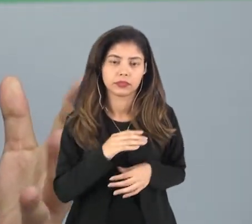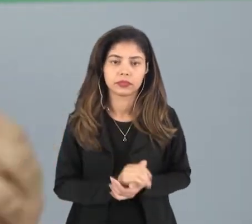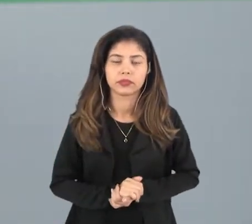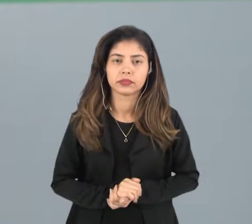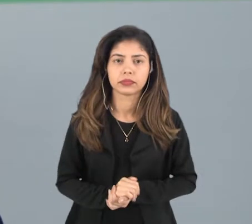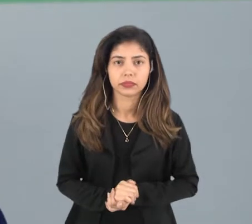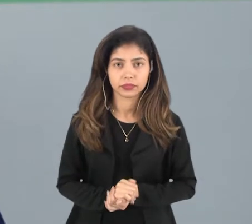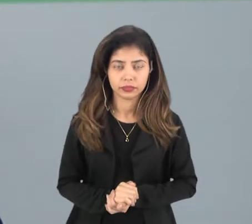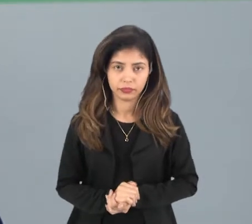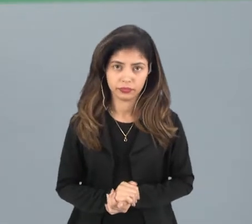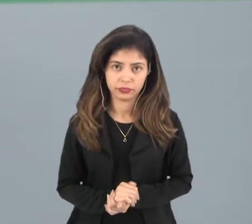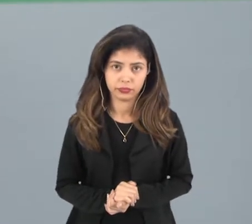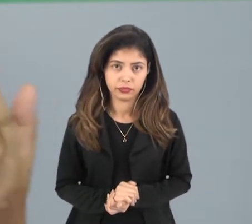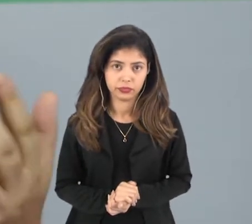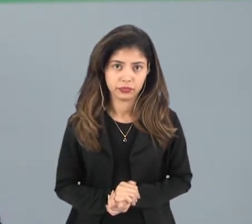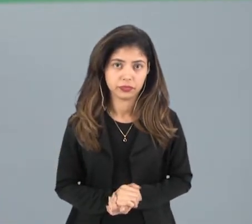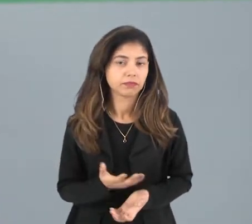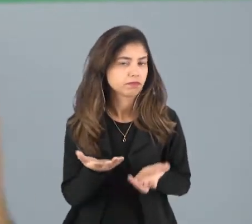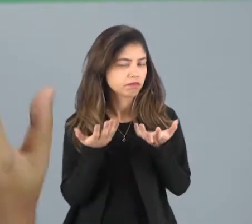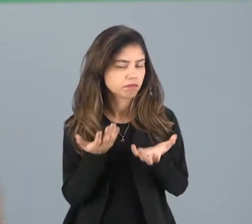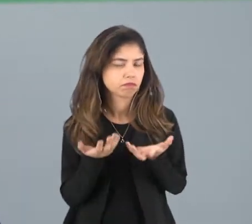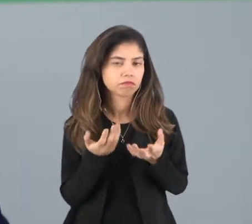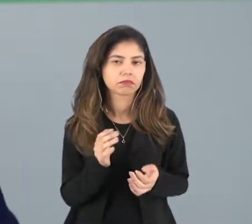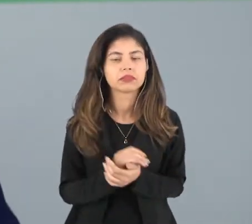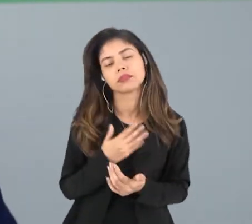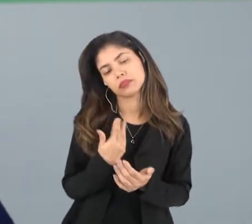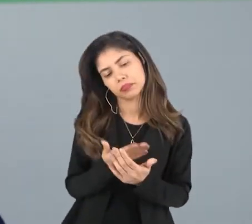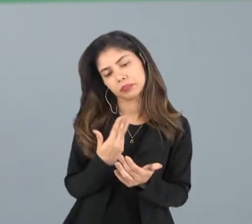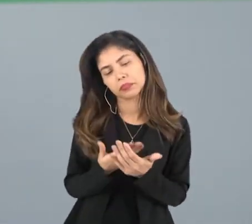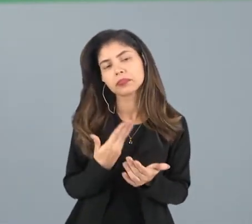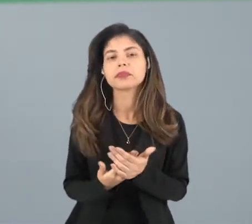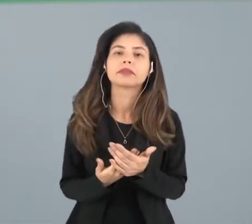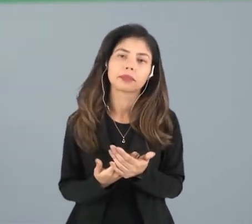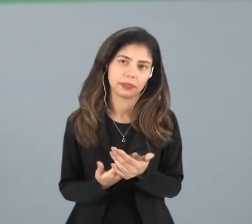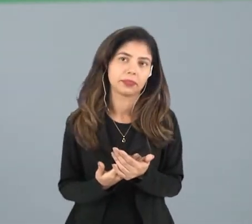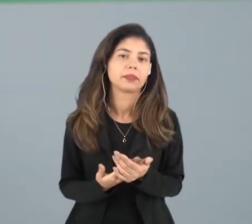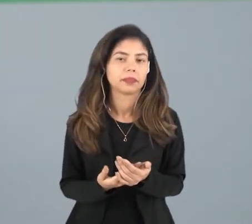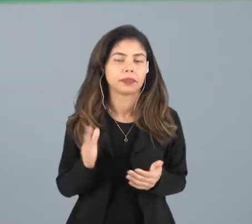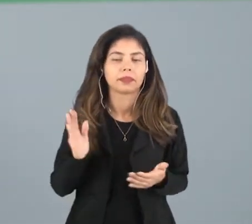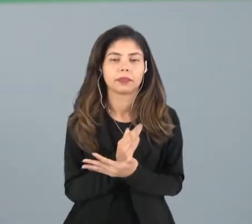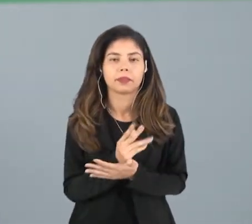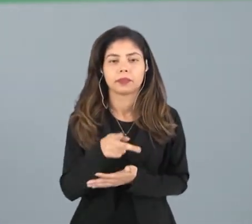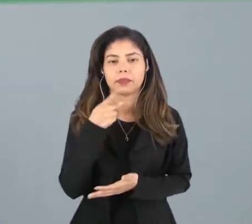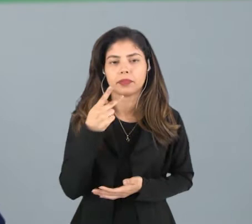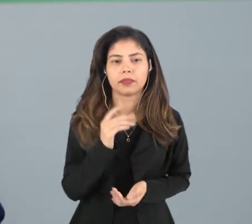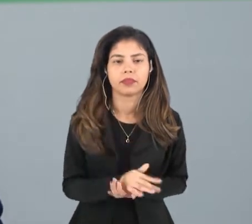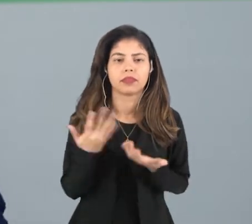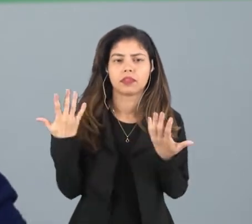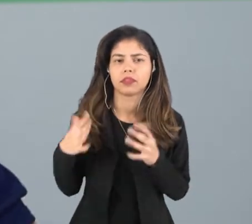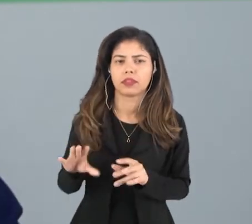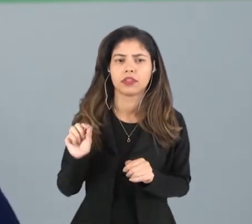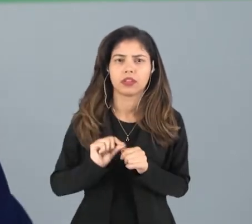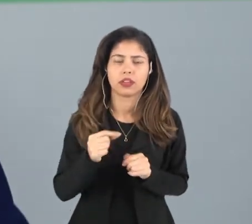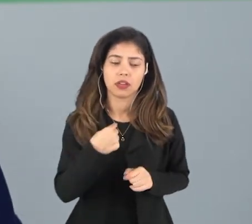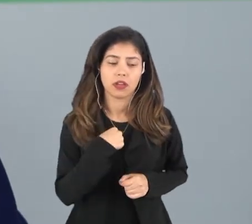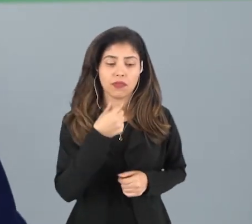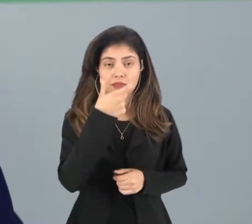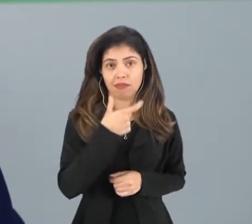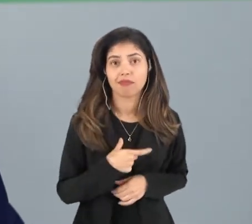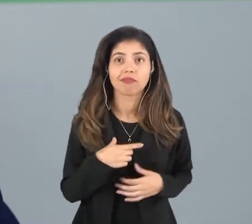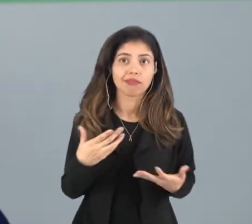que eu falei? Os querem bastante que os filhos estudem, né? Alguns falam assim, ah, não quero que o meu filho faça igual eu